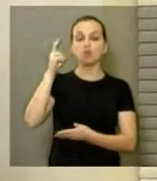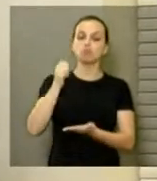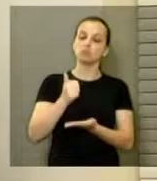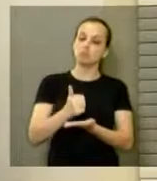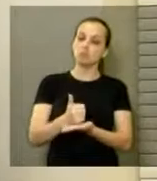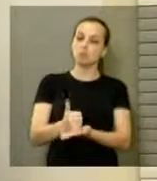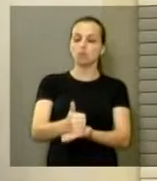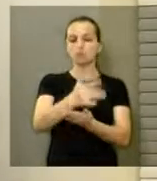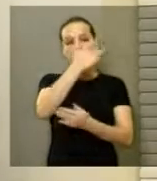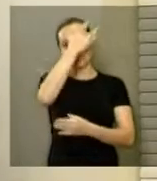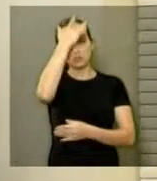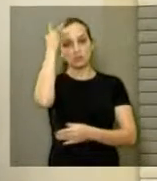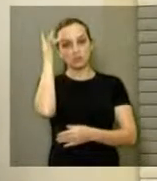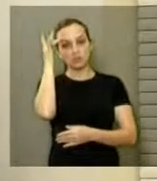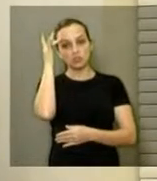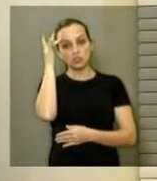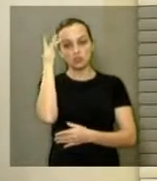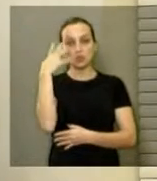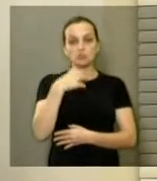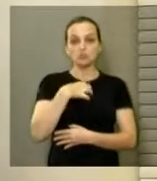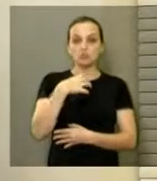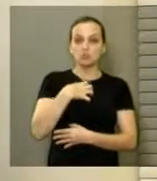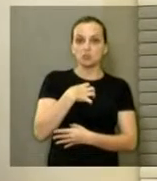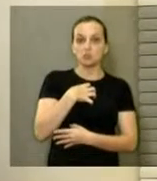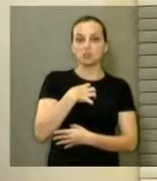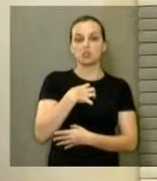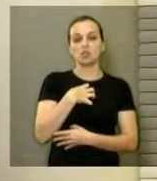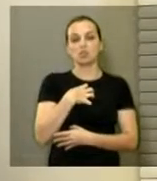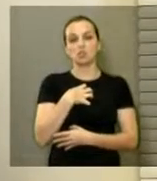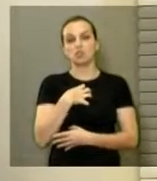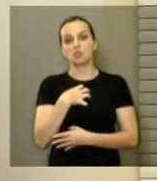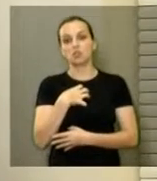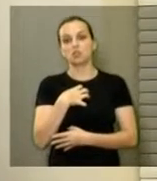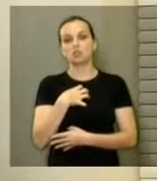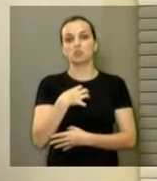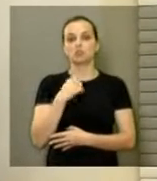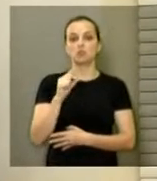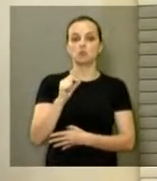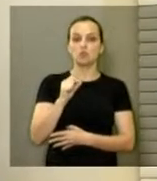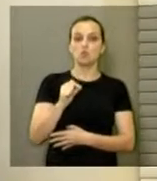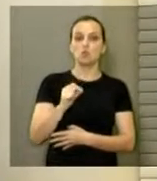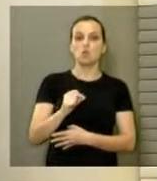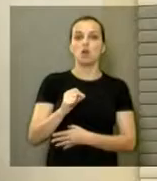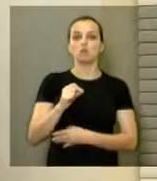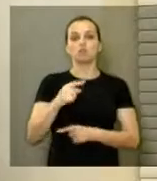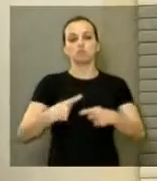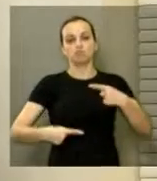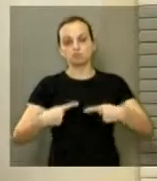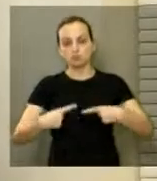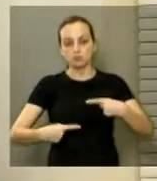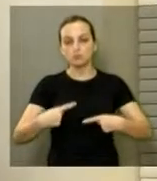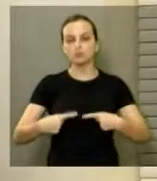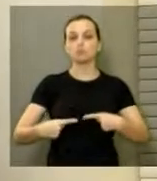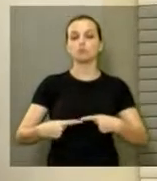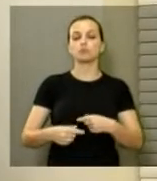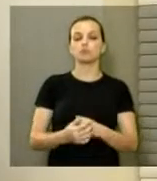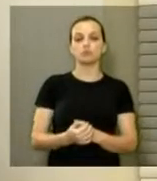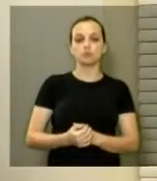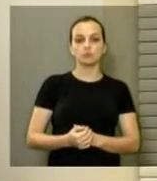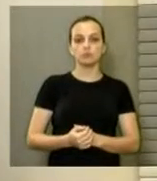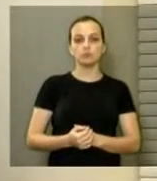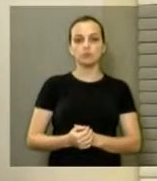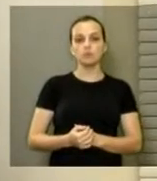dessas pessoas, nas suas condutas enquanto atuação na área política.